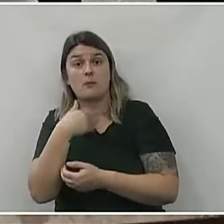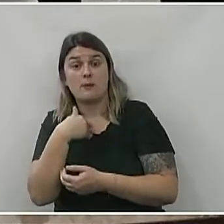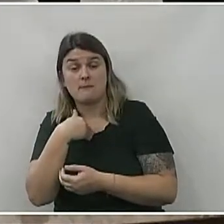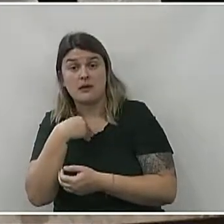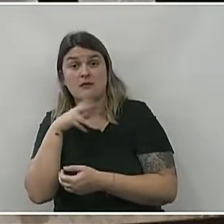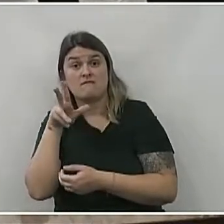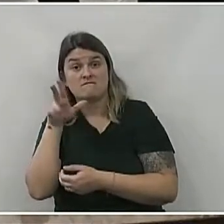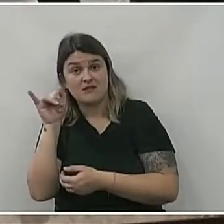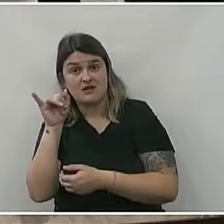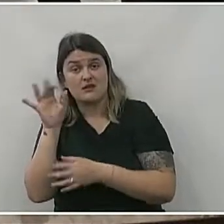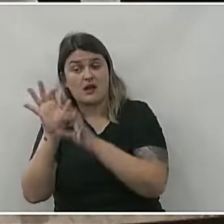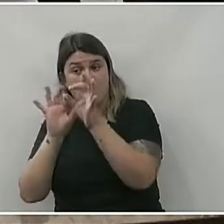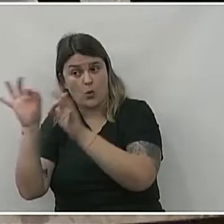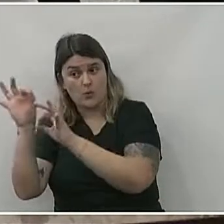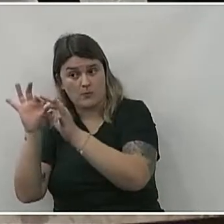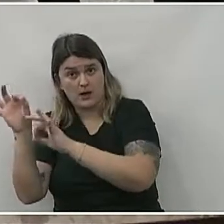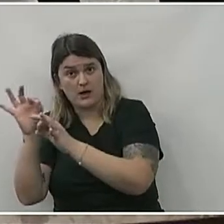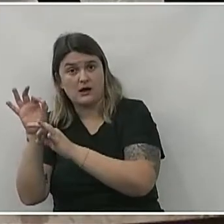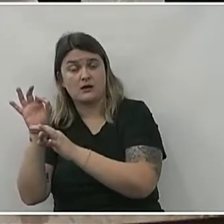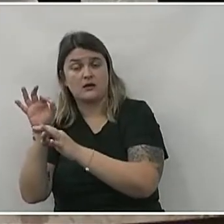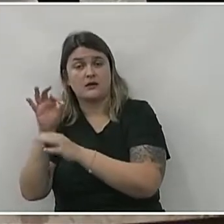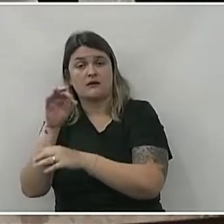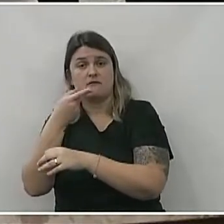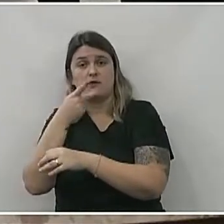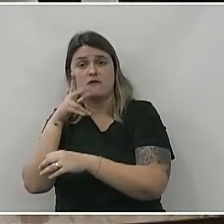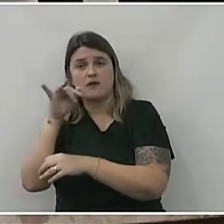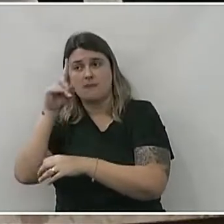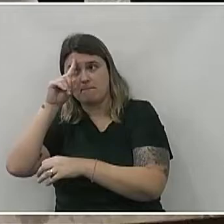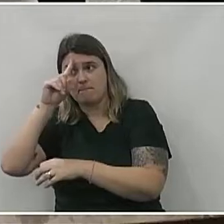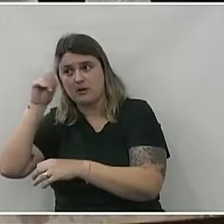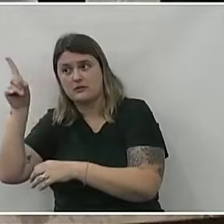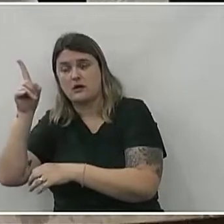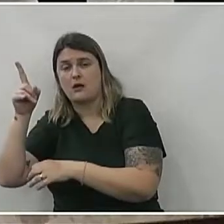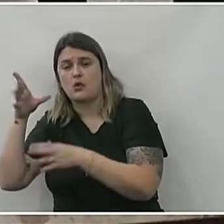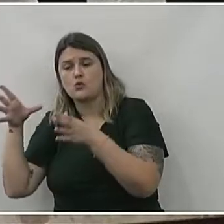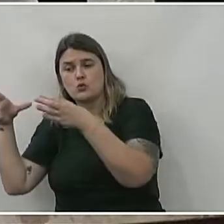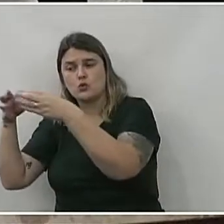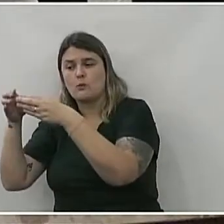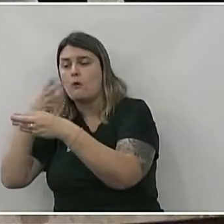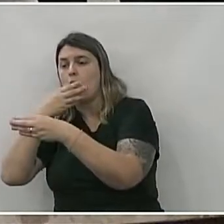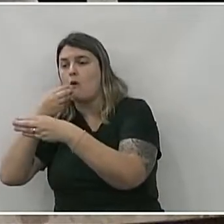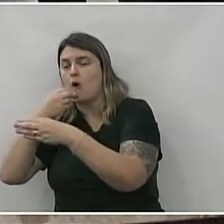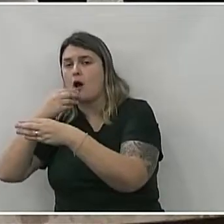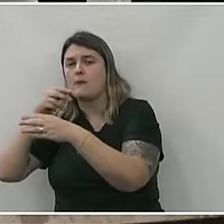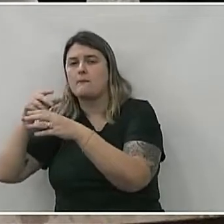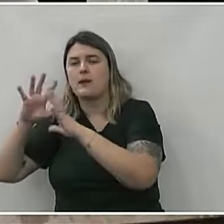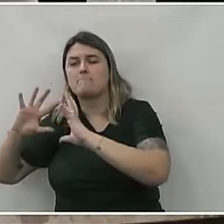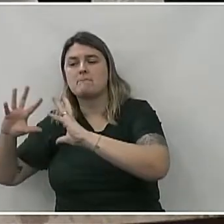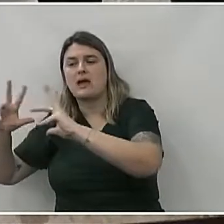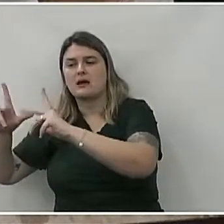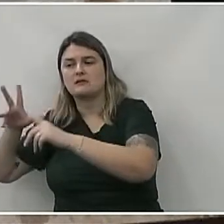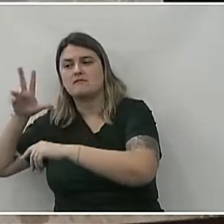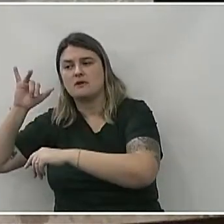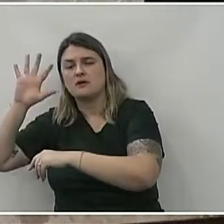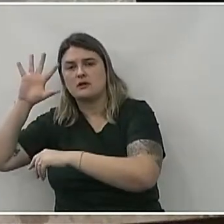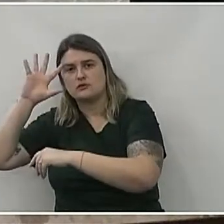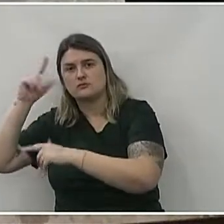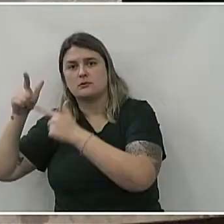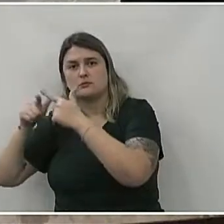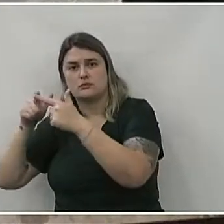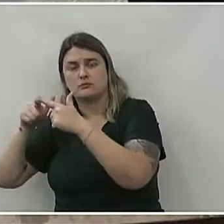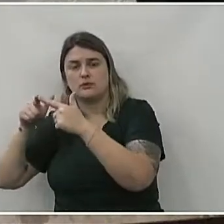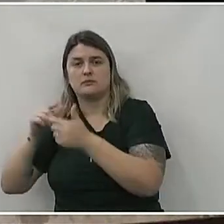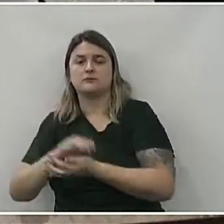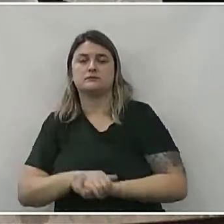colocar um pessoal, uma equipe lá, com maquinário para resolver o problema da Serra da Esperança. Só queria colocar a